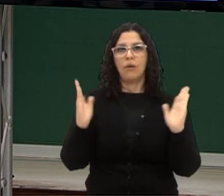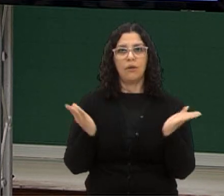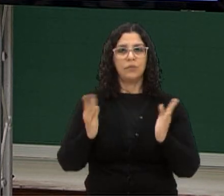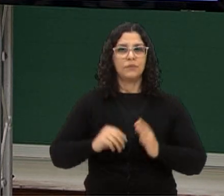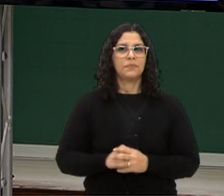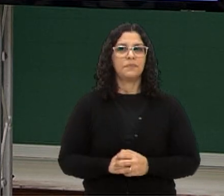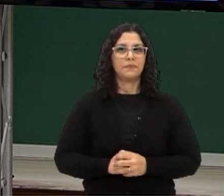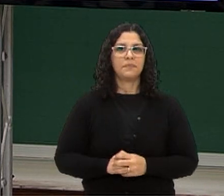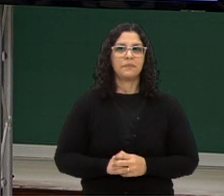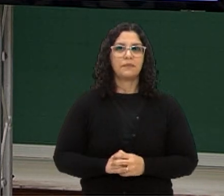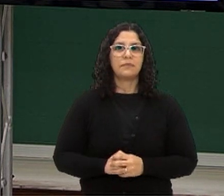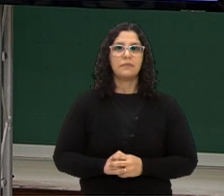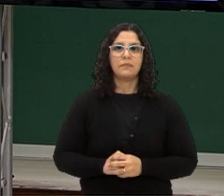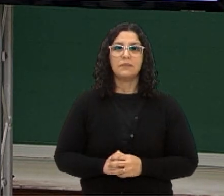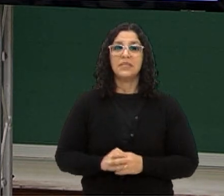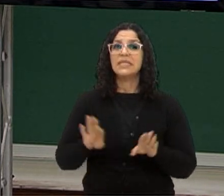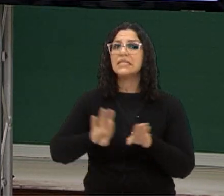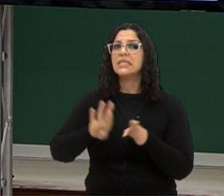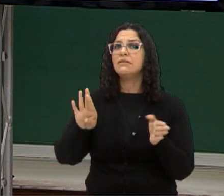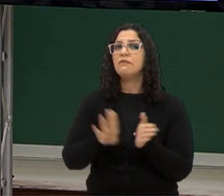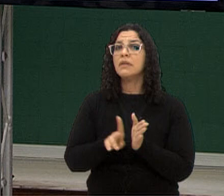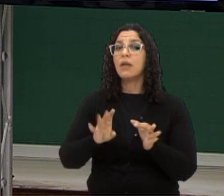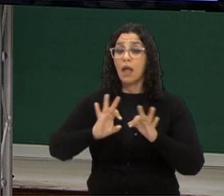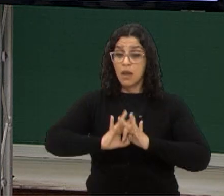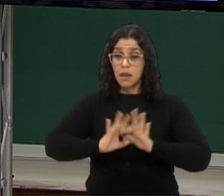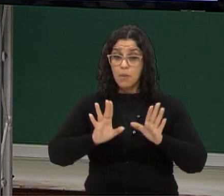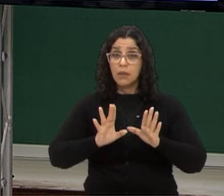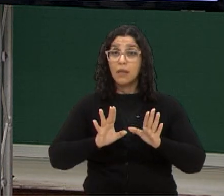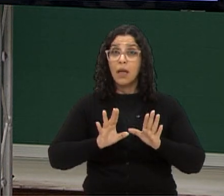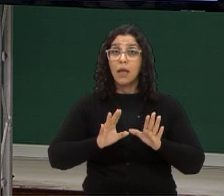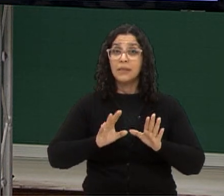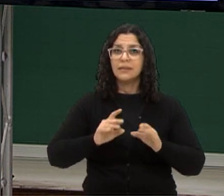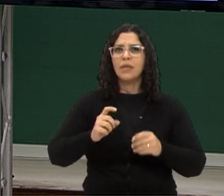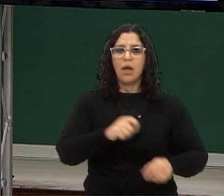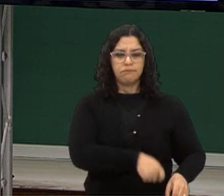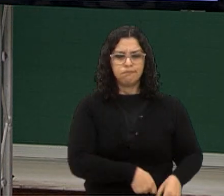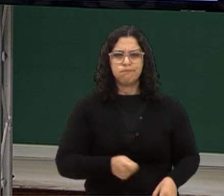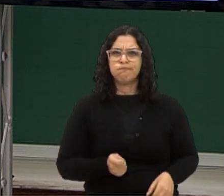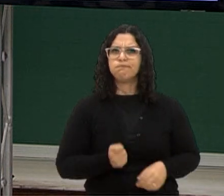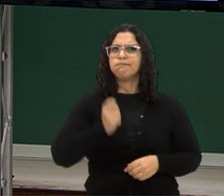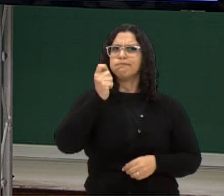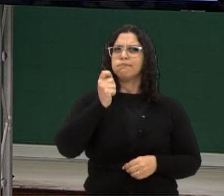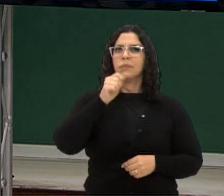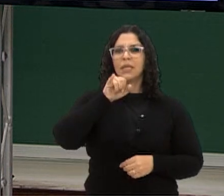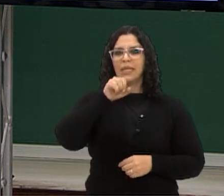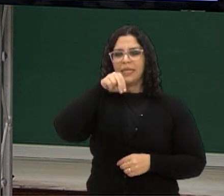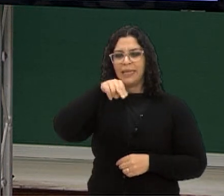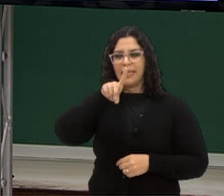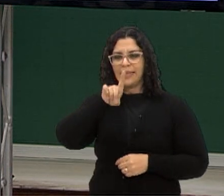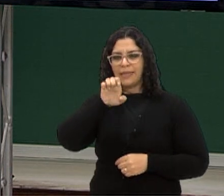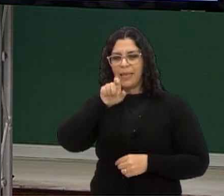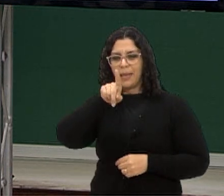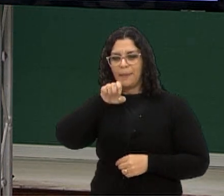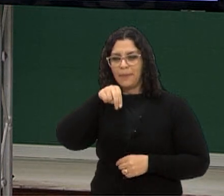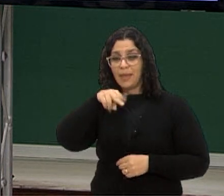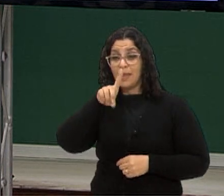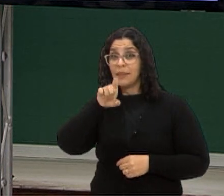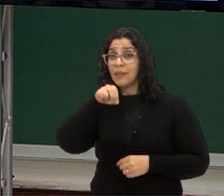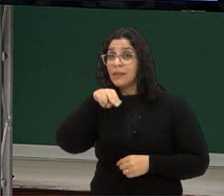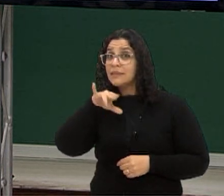hoje. Emancipação política do Brasil, independência. Os